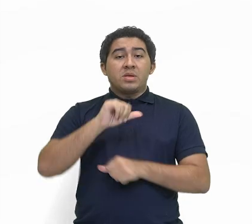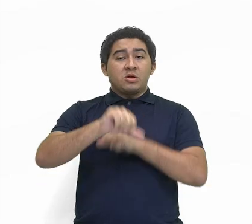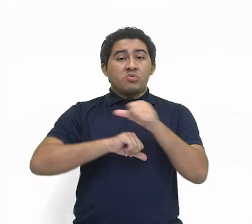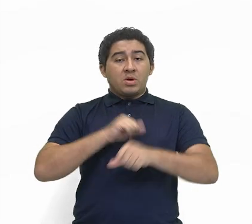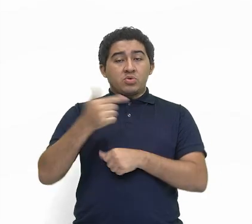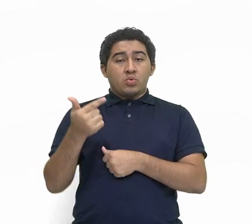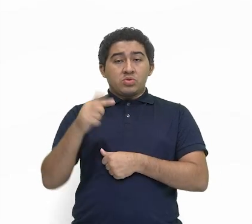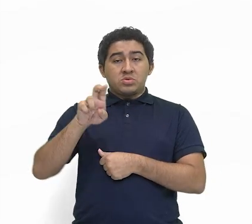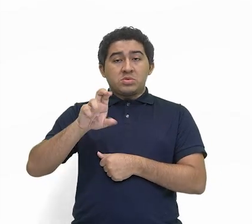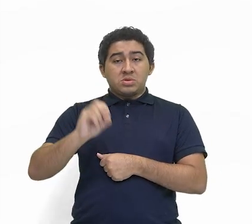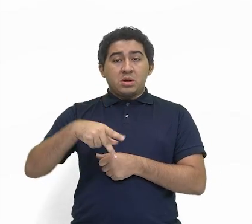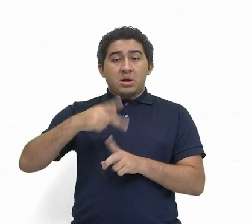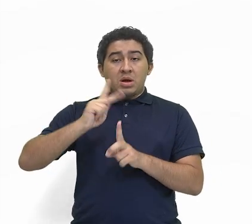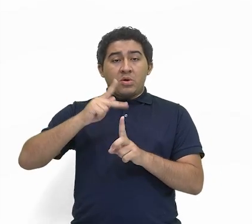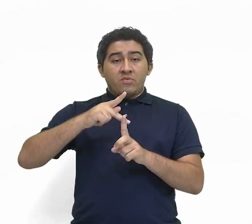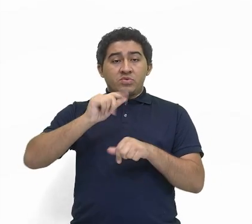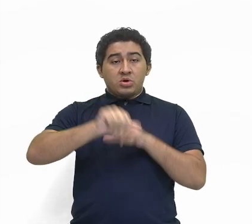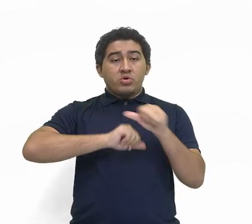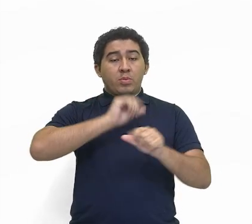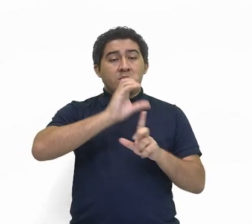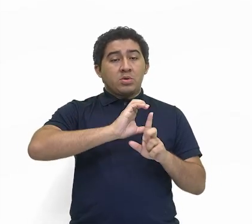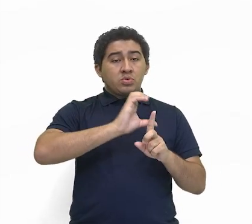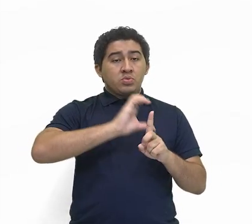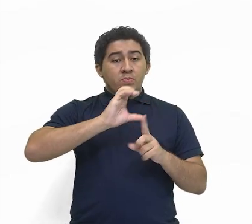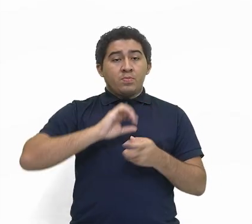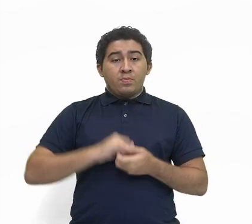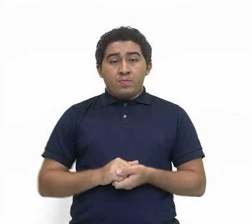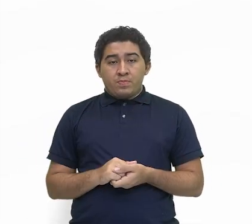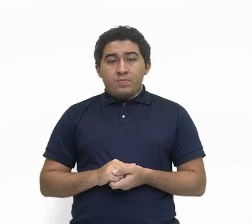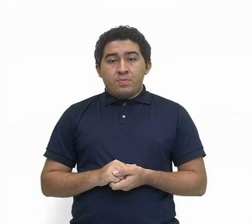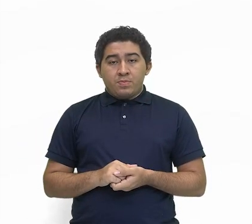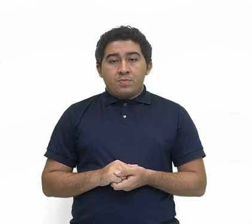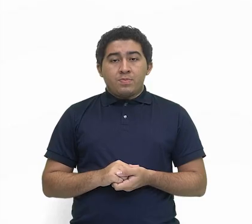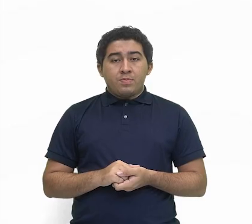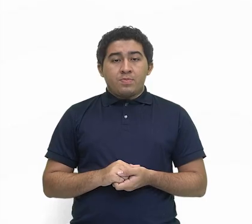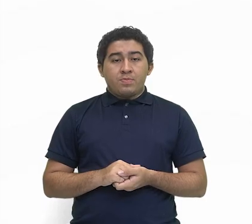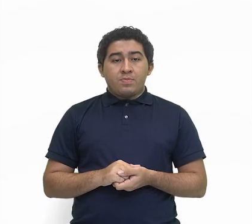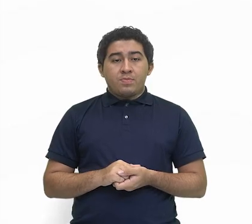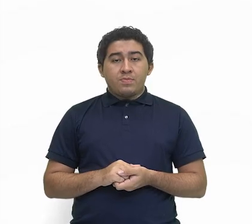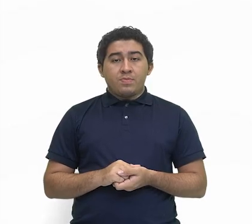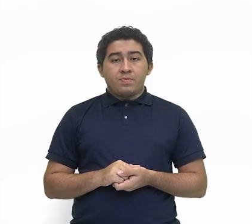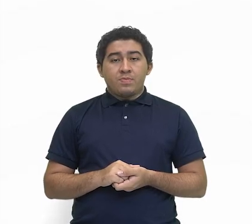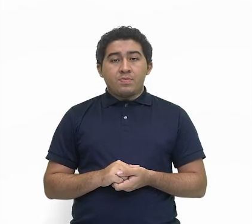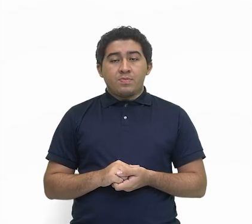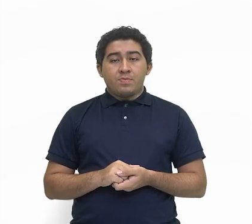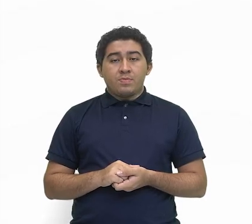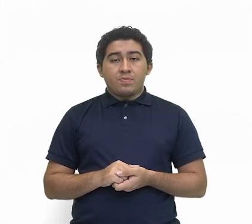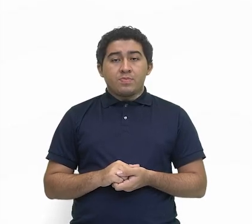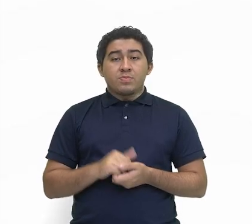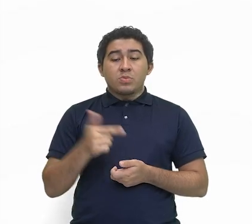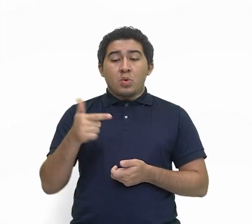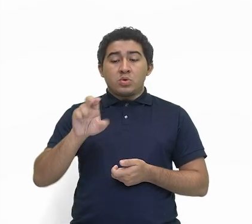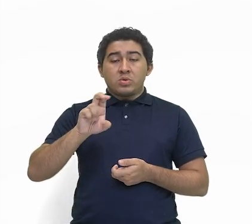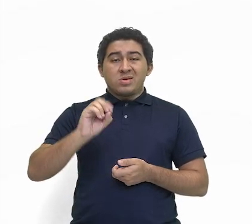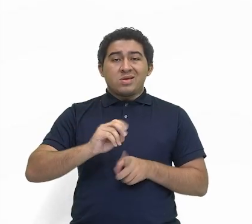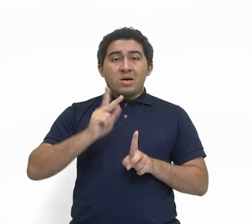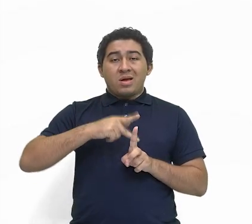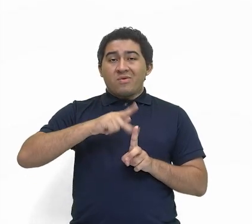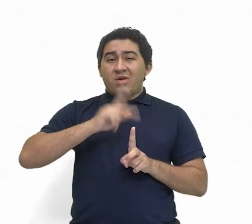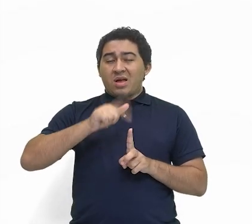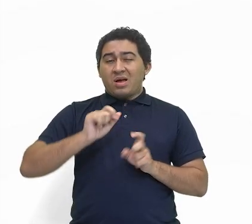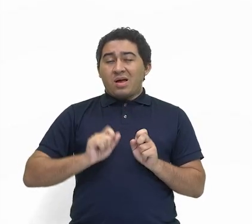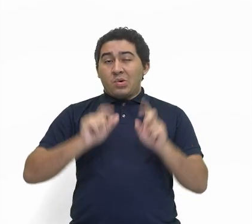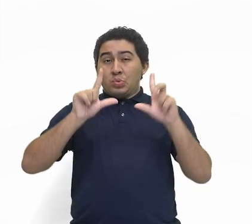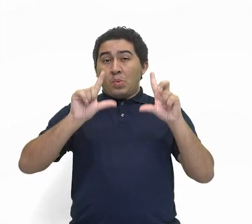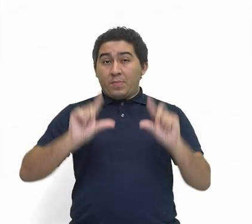Transformar 250 Kelvin para a escala Celsius, né? 250 Kelvin é uma temperatura alta ou baixa,